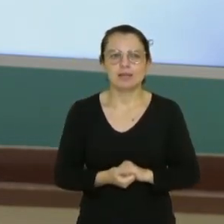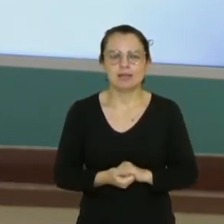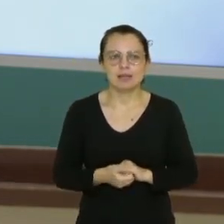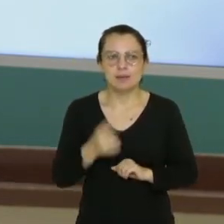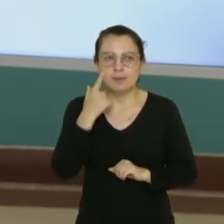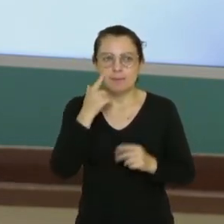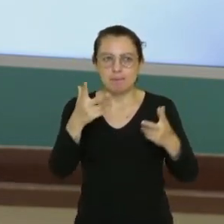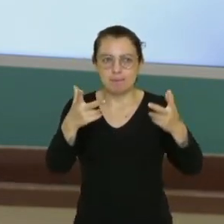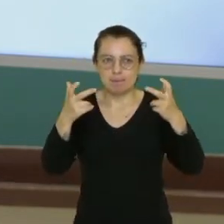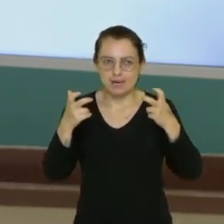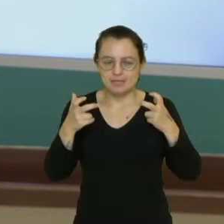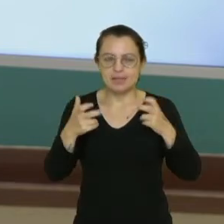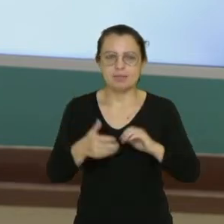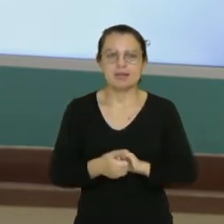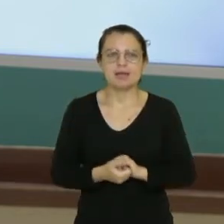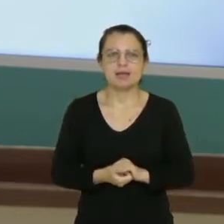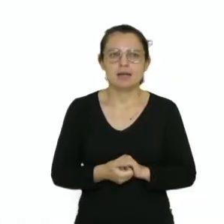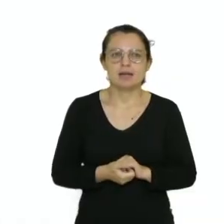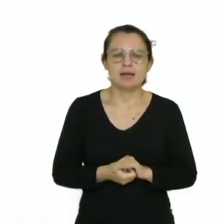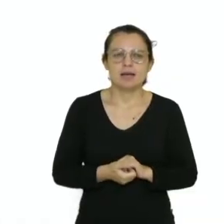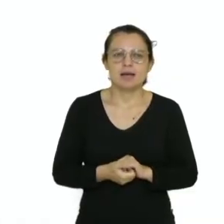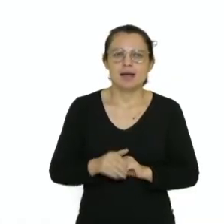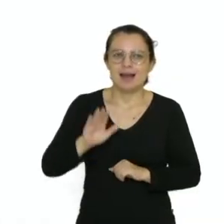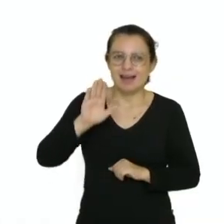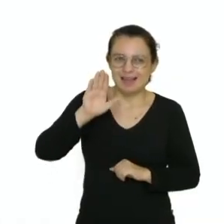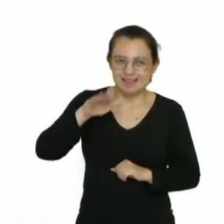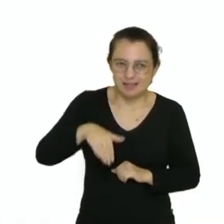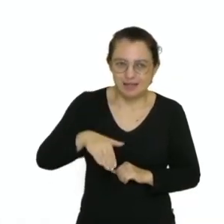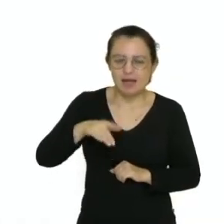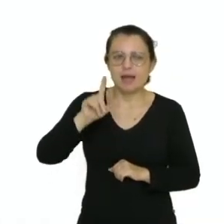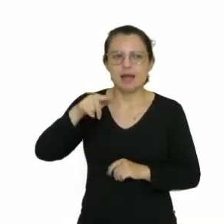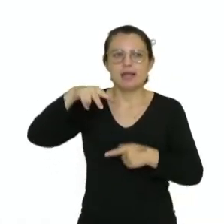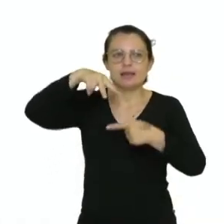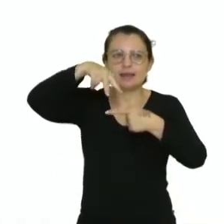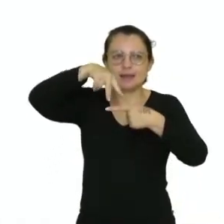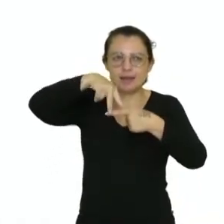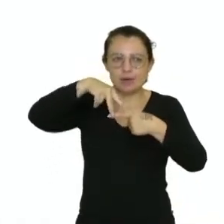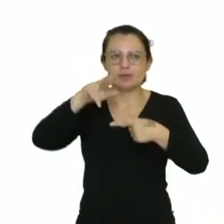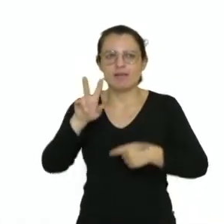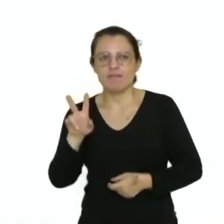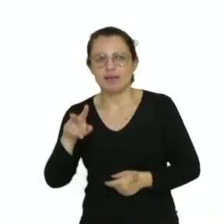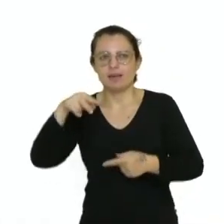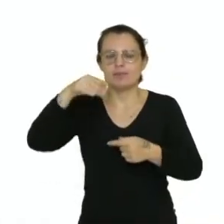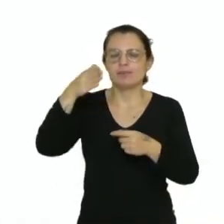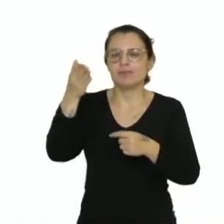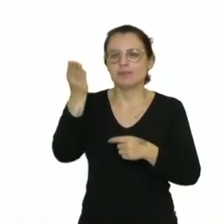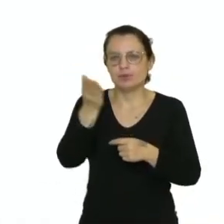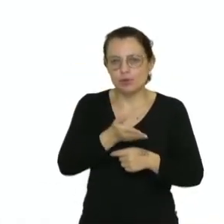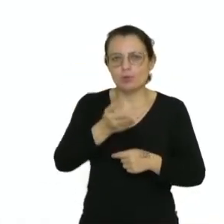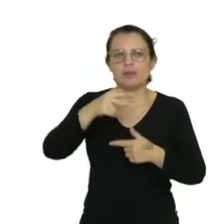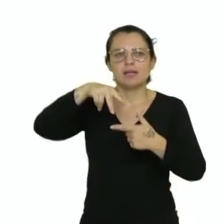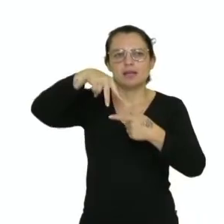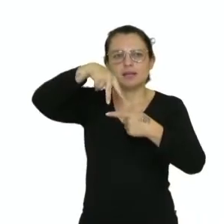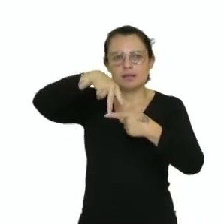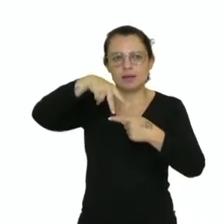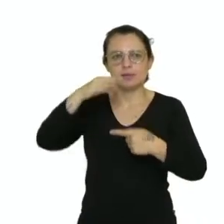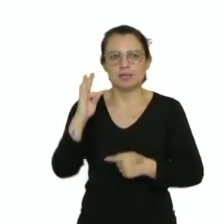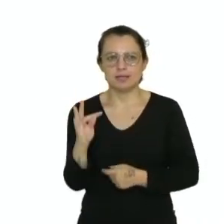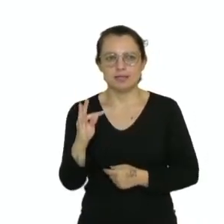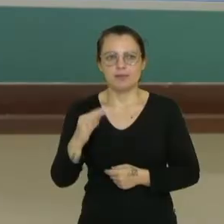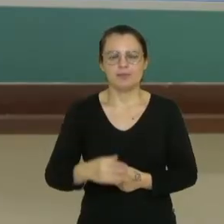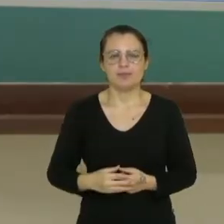percebo que nesse caso aceleração ela é Delta V sumir Delta P Ou seja é variação de